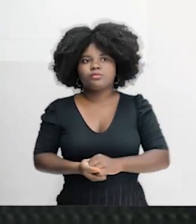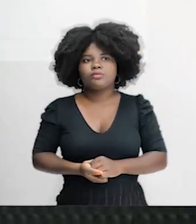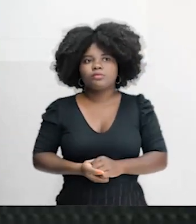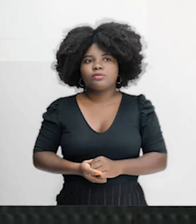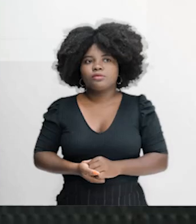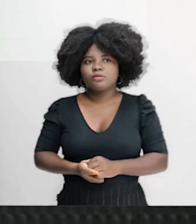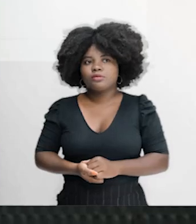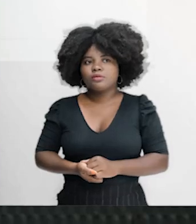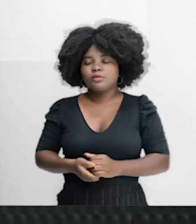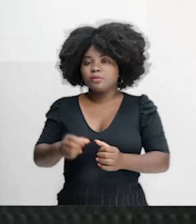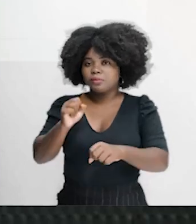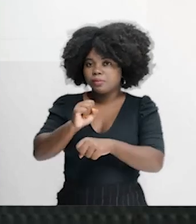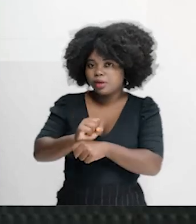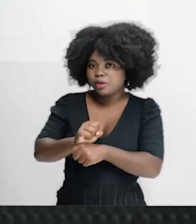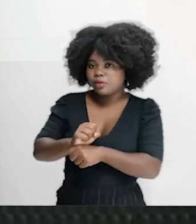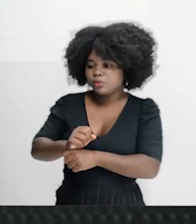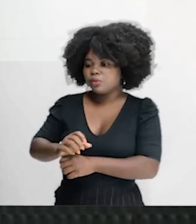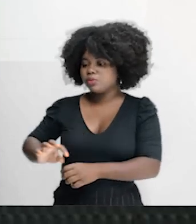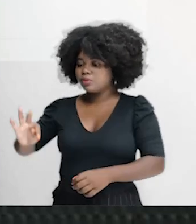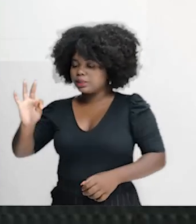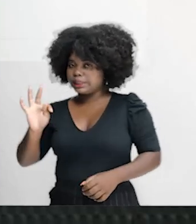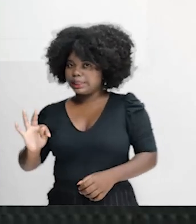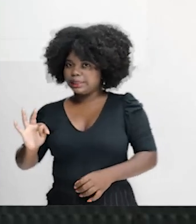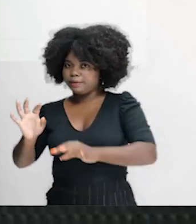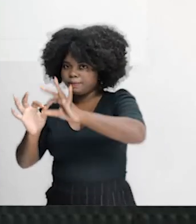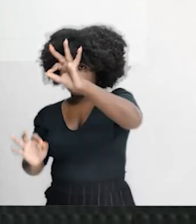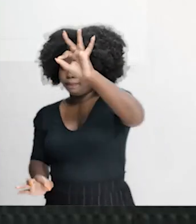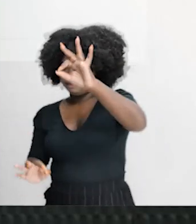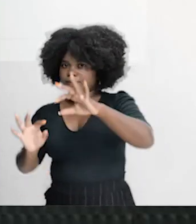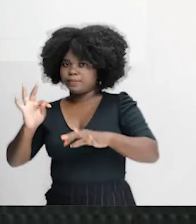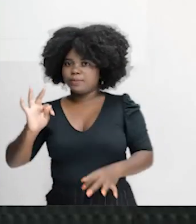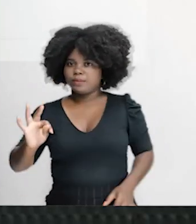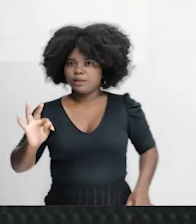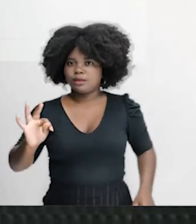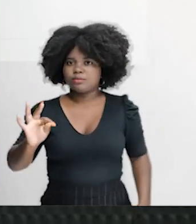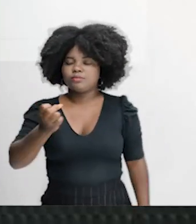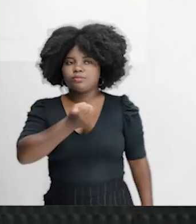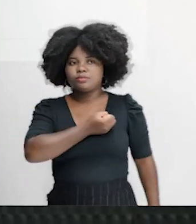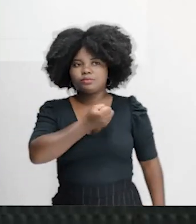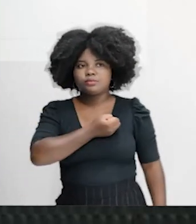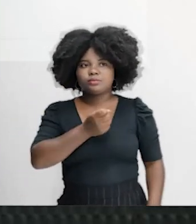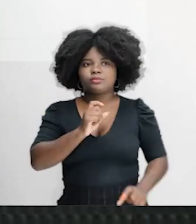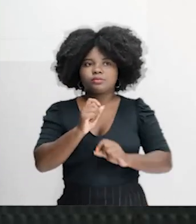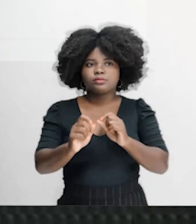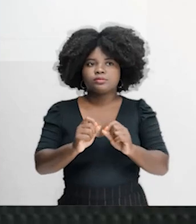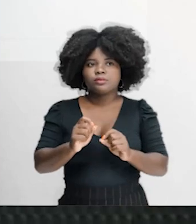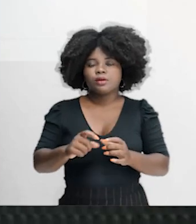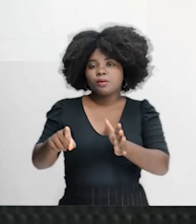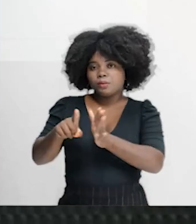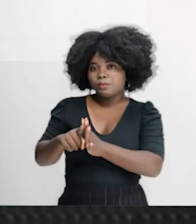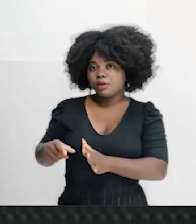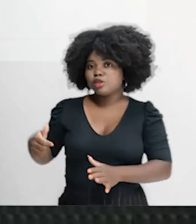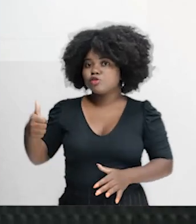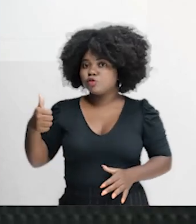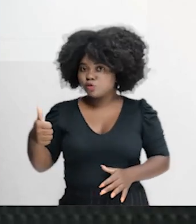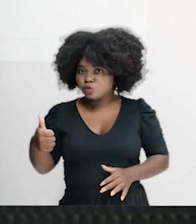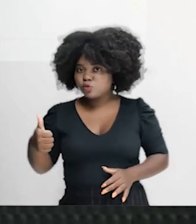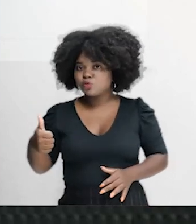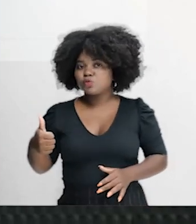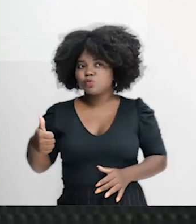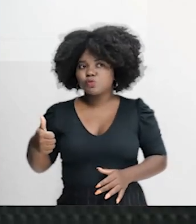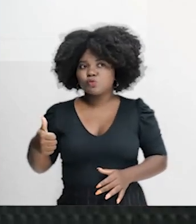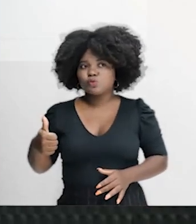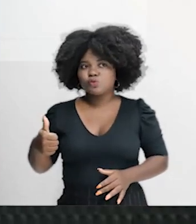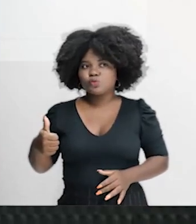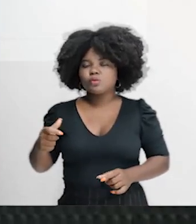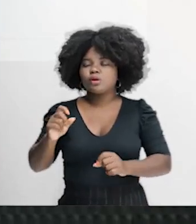Então encostou bem aqui nesse ponto T, ó. Então esse valor que está bem aqui, ó, que deve ser o menos 1, essa medida